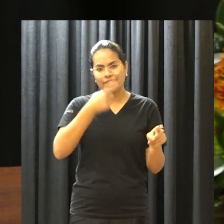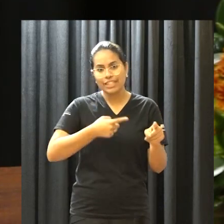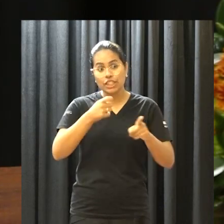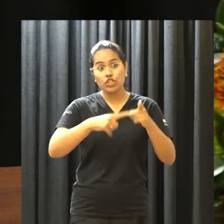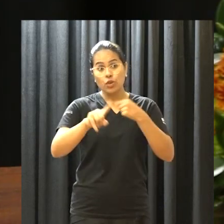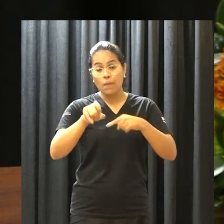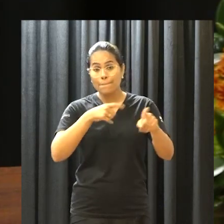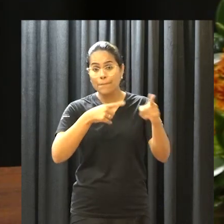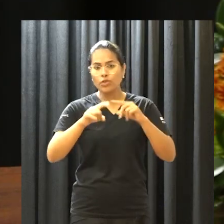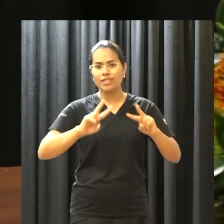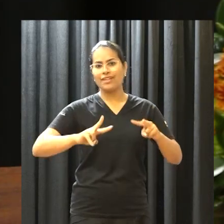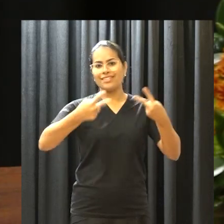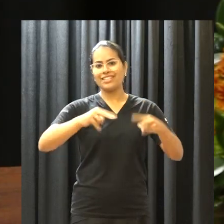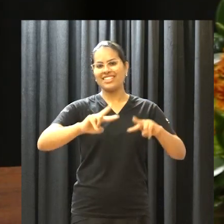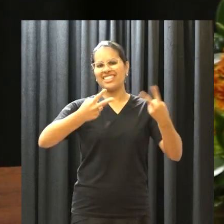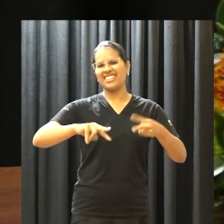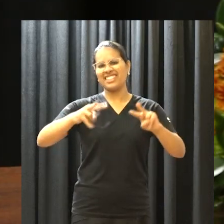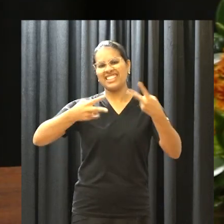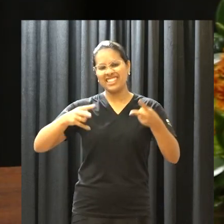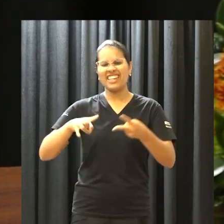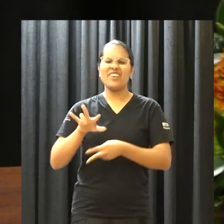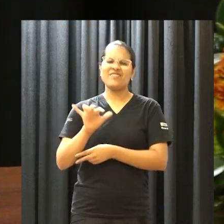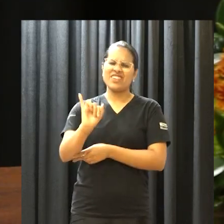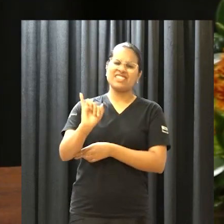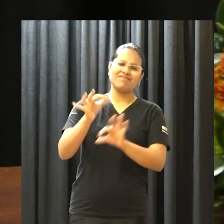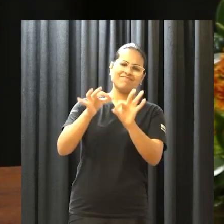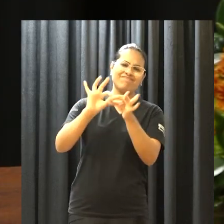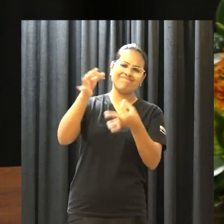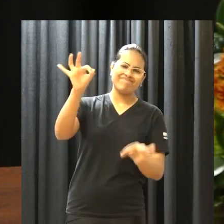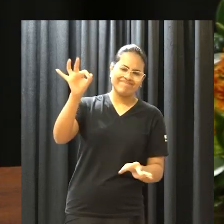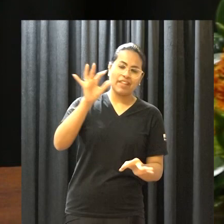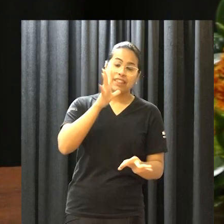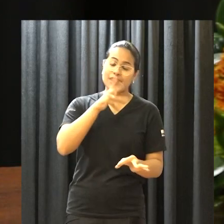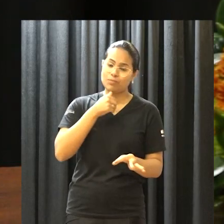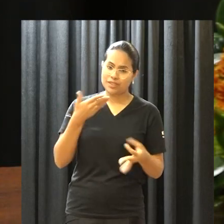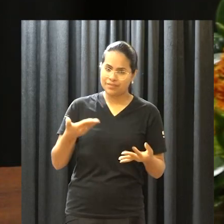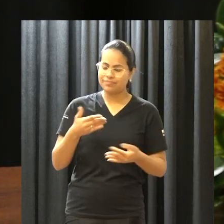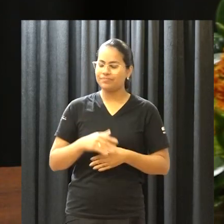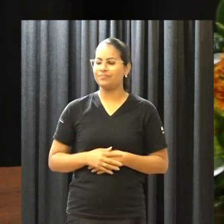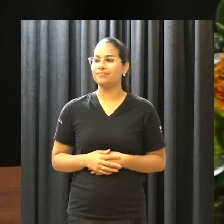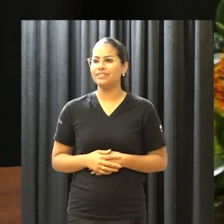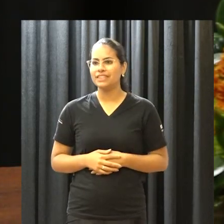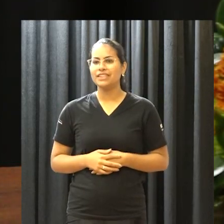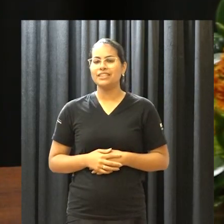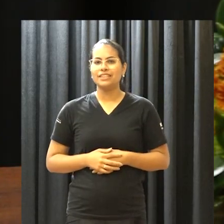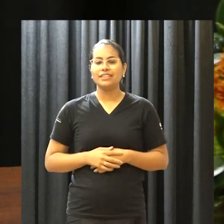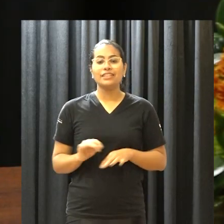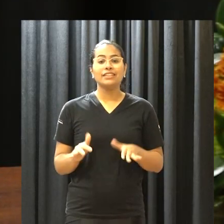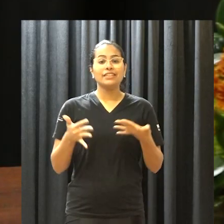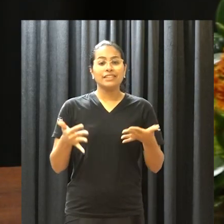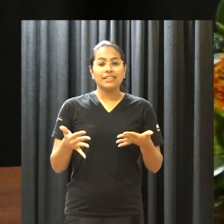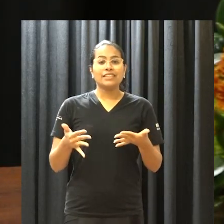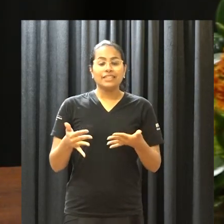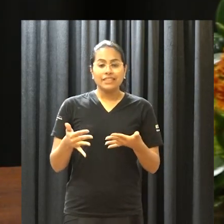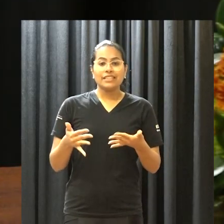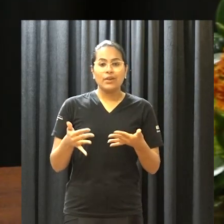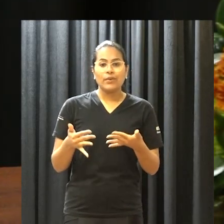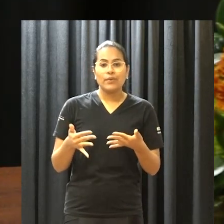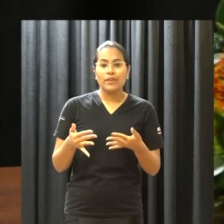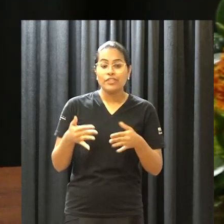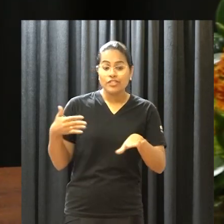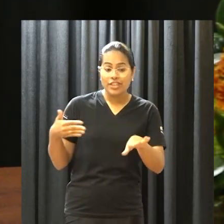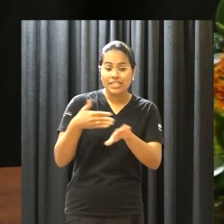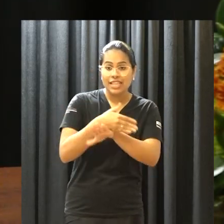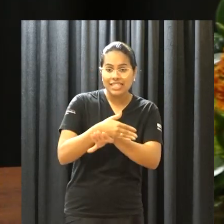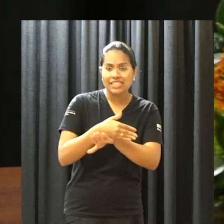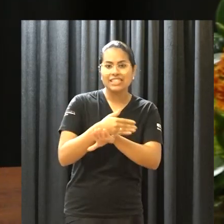botava a música, se não botava a música. As companheiras disseram, isso está escrito ali, que o processo de acessar outras mídias a partir do